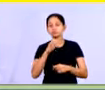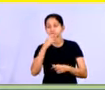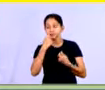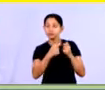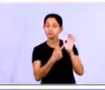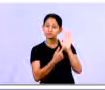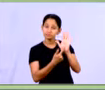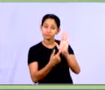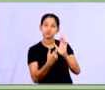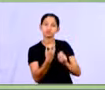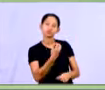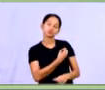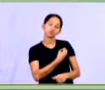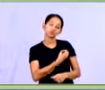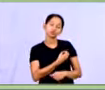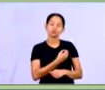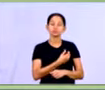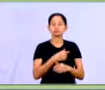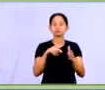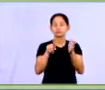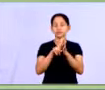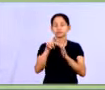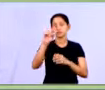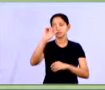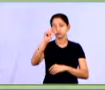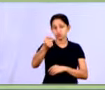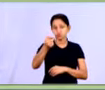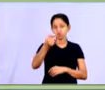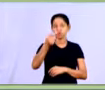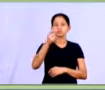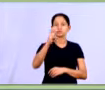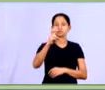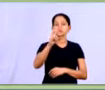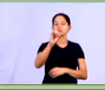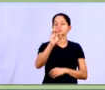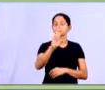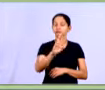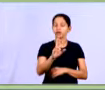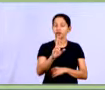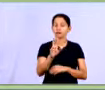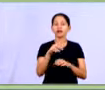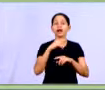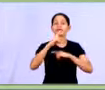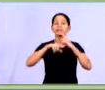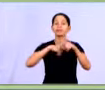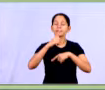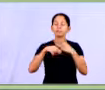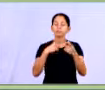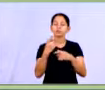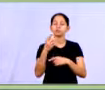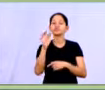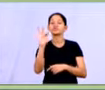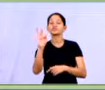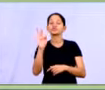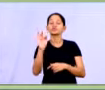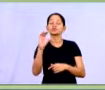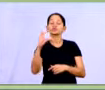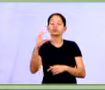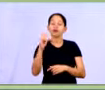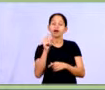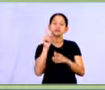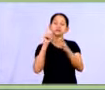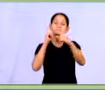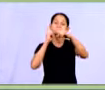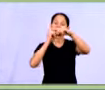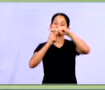esse valor, menos 7.500. Vocês vão olhar na linha, né, que 2. E depois o fluxo de caixa